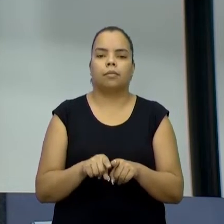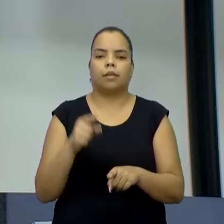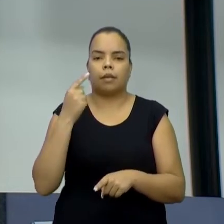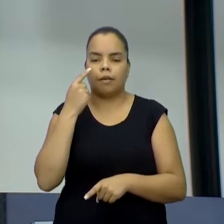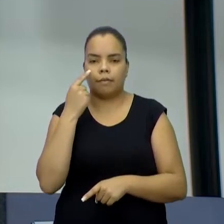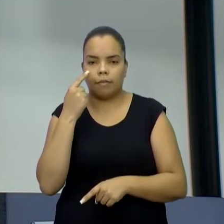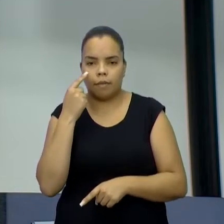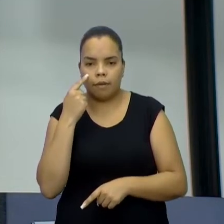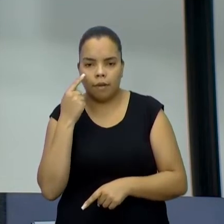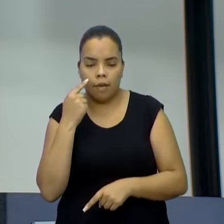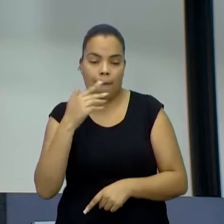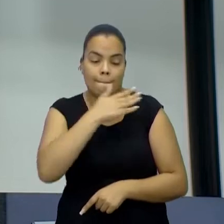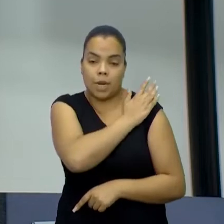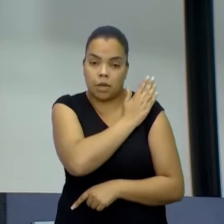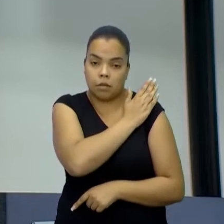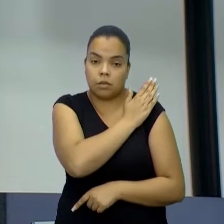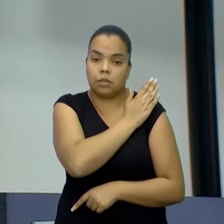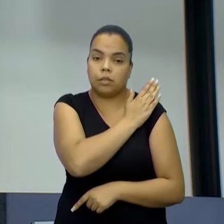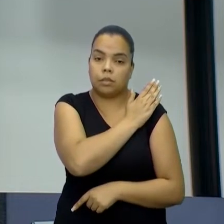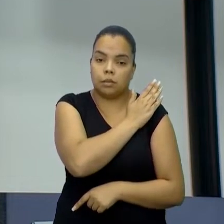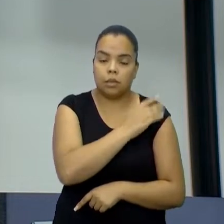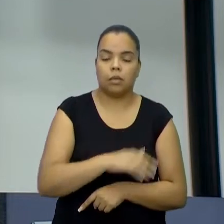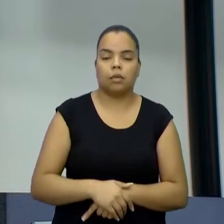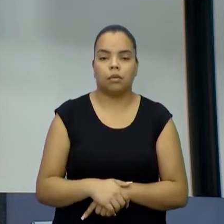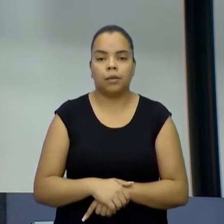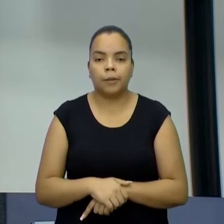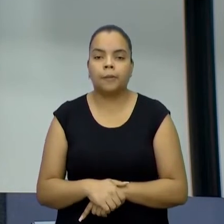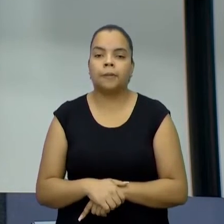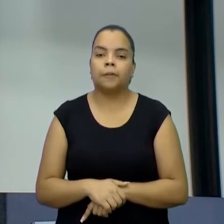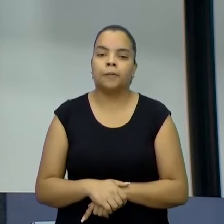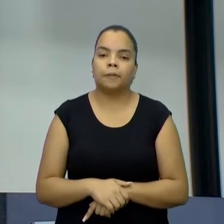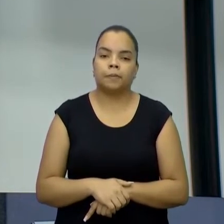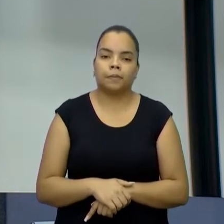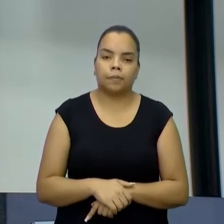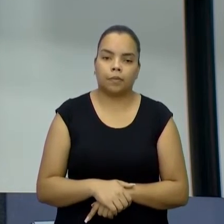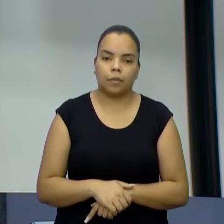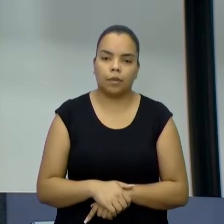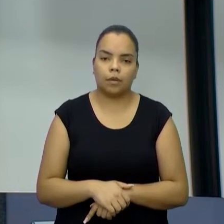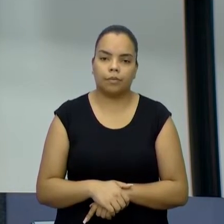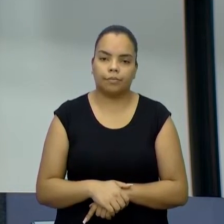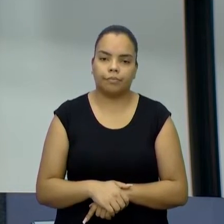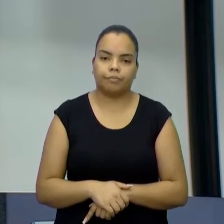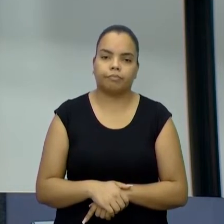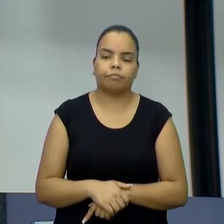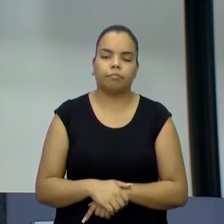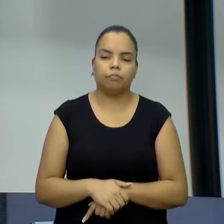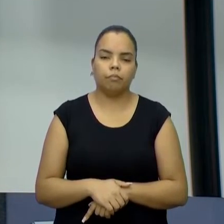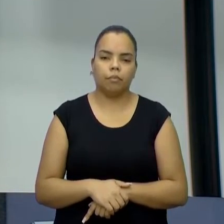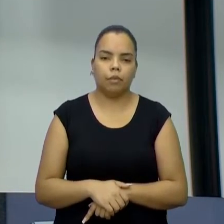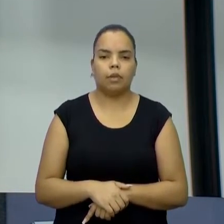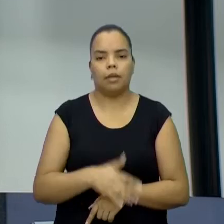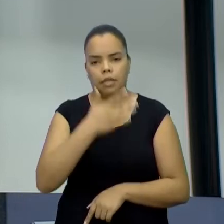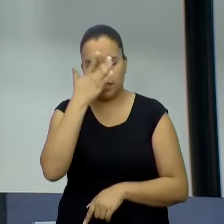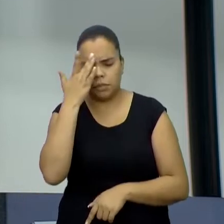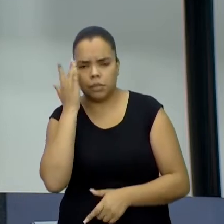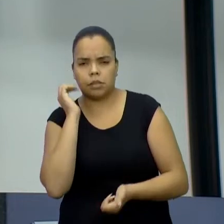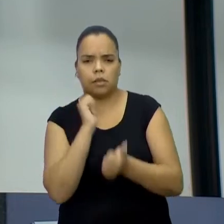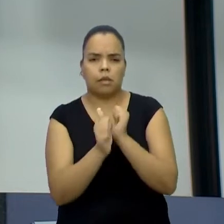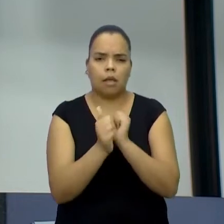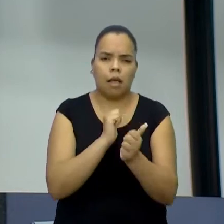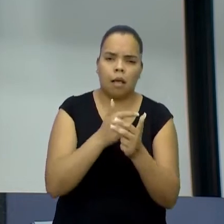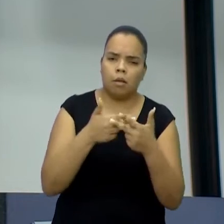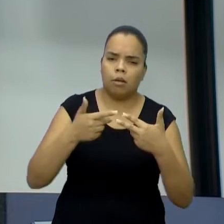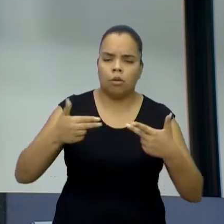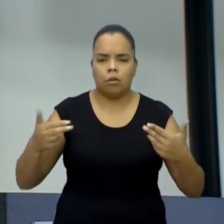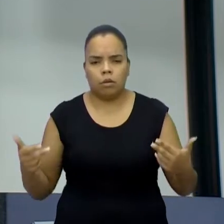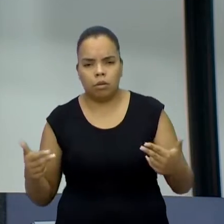em relação ao preconceito e estereótipos, né, dos atletas, assim como o